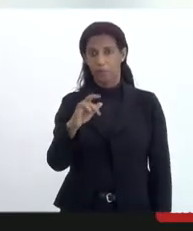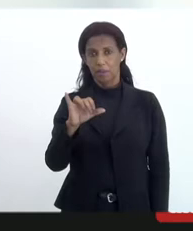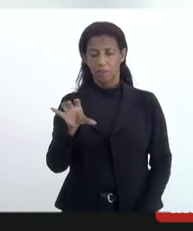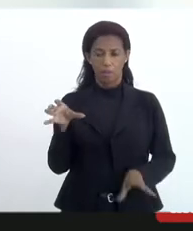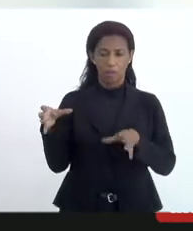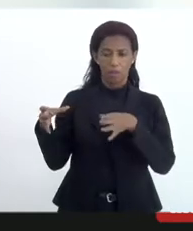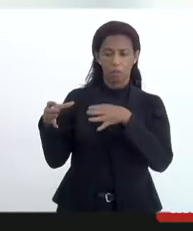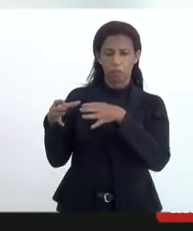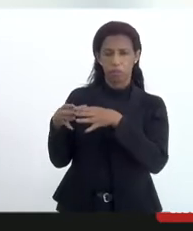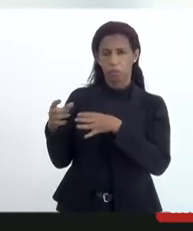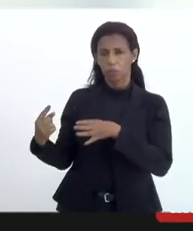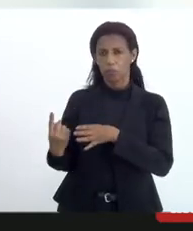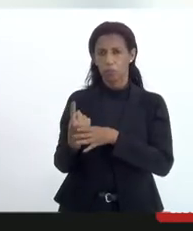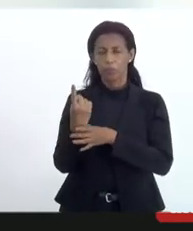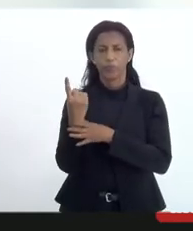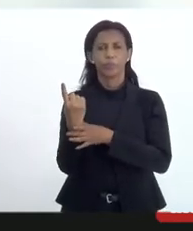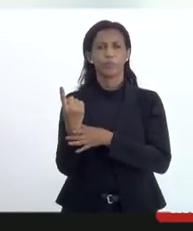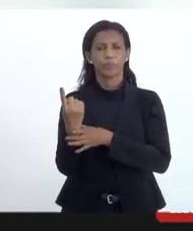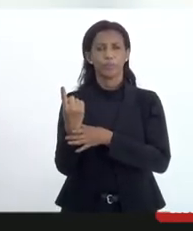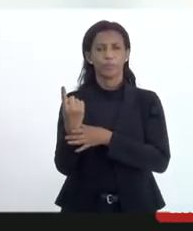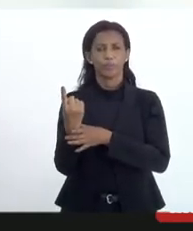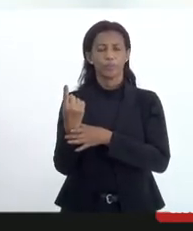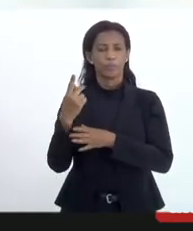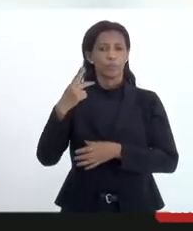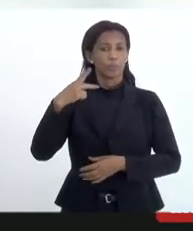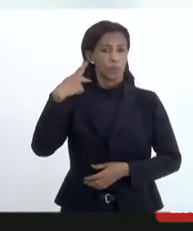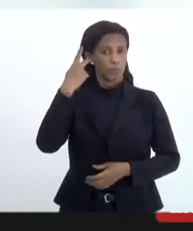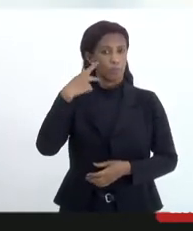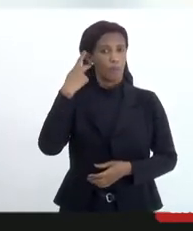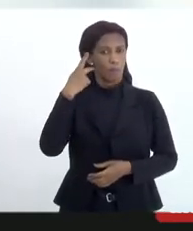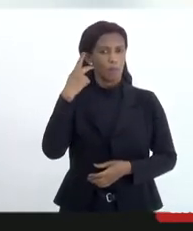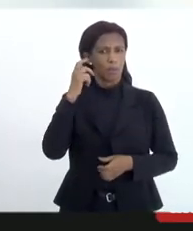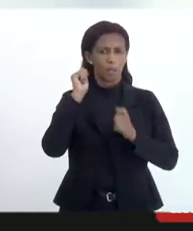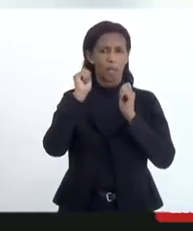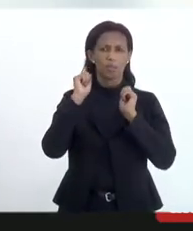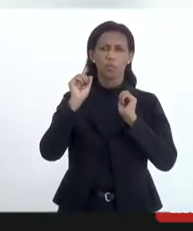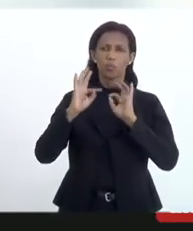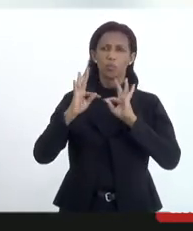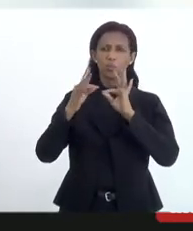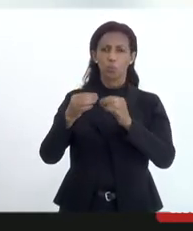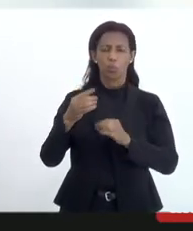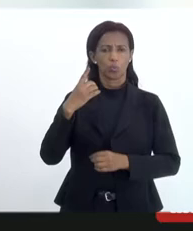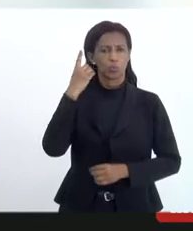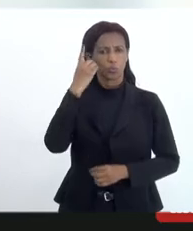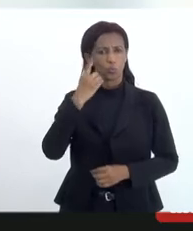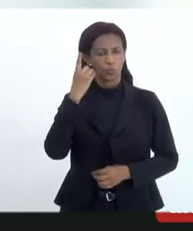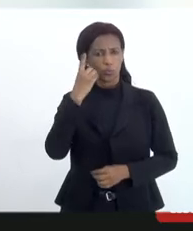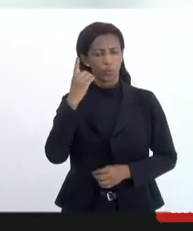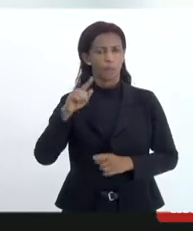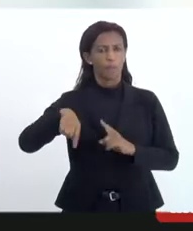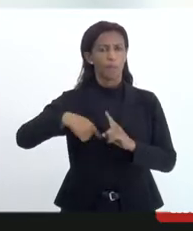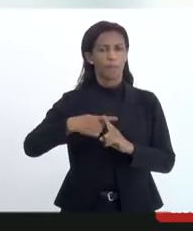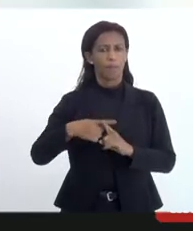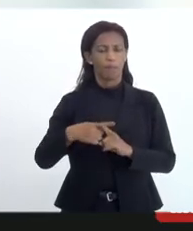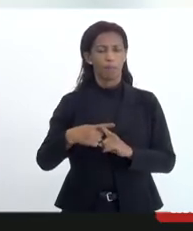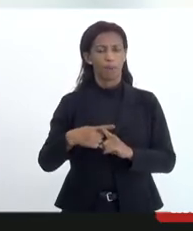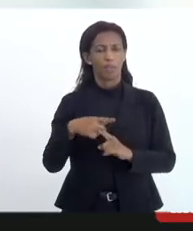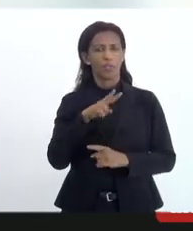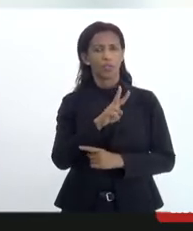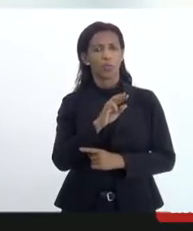composto unicamente pelos parlamentares, pelo nosso vice-presidente, deputado